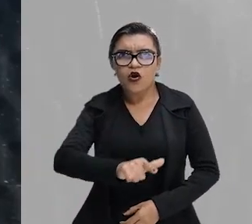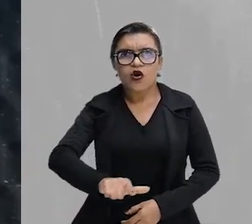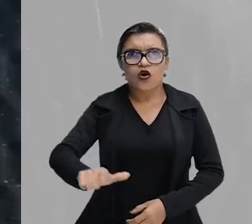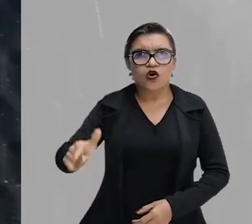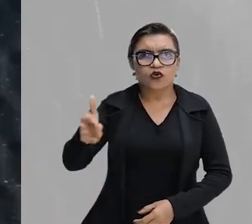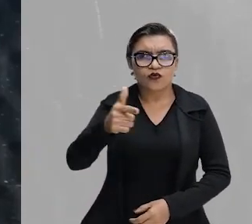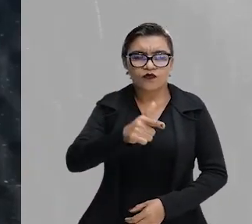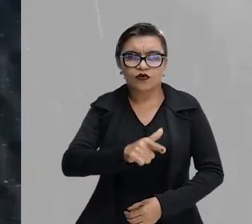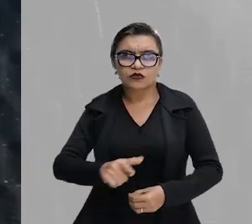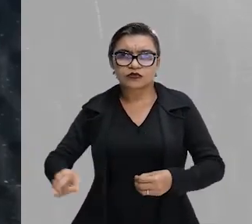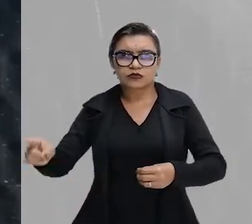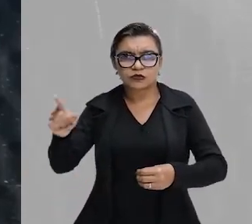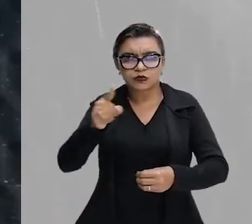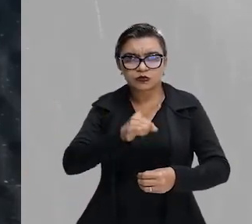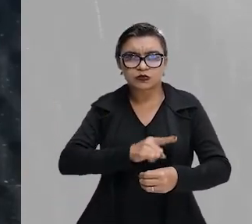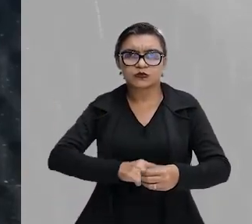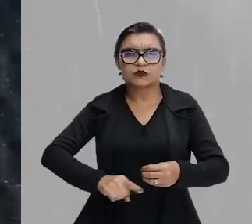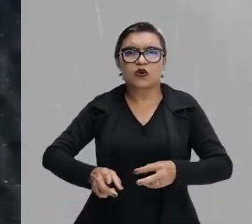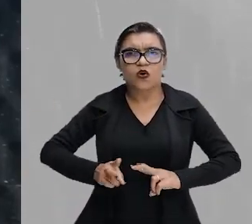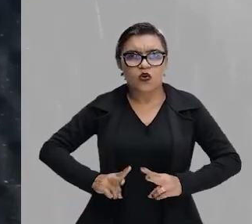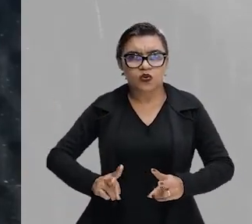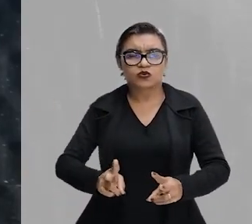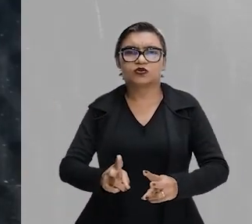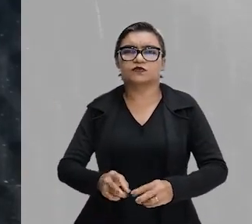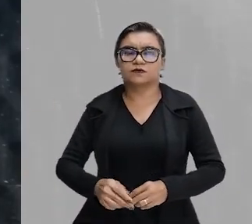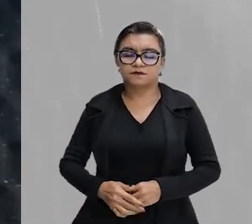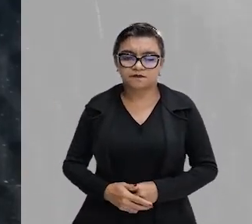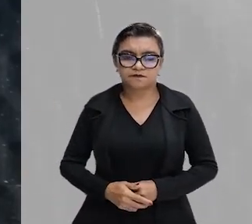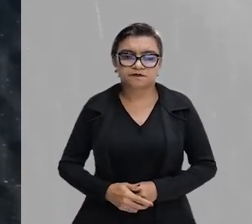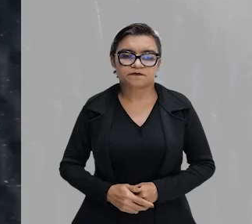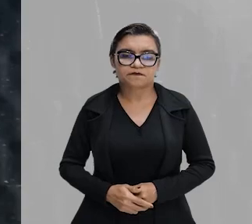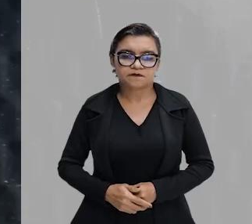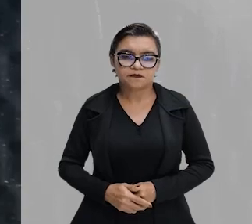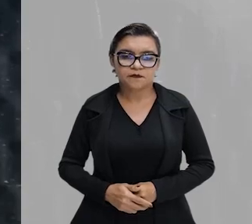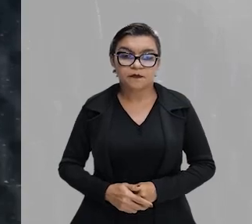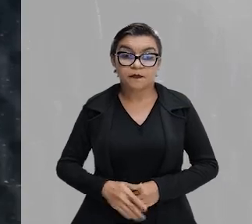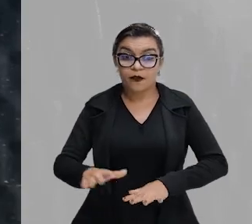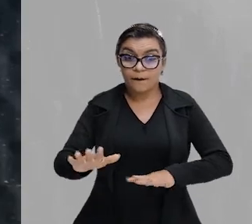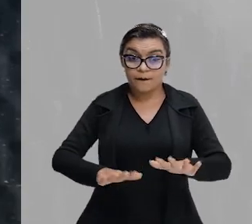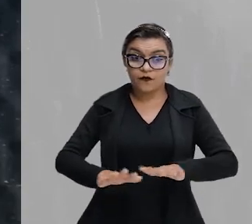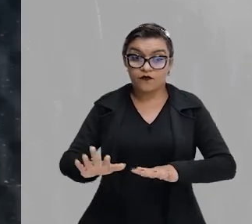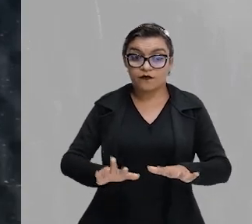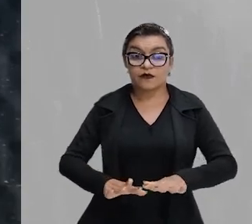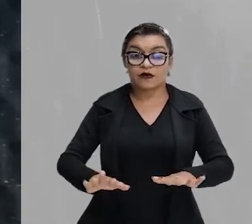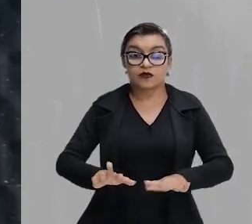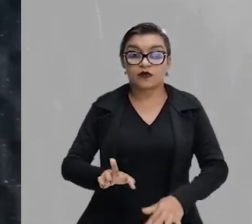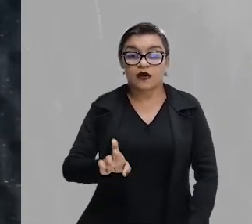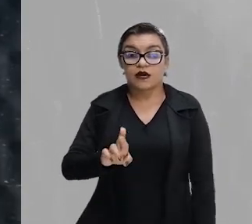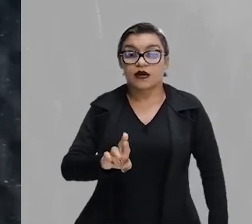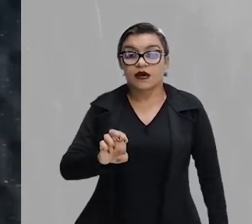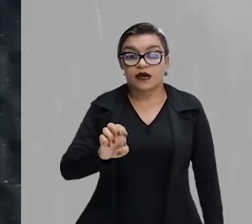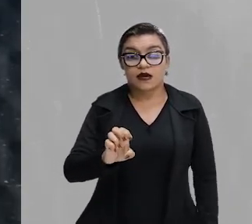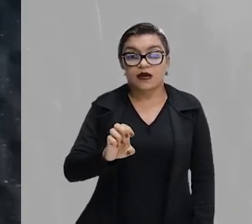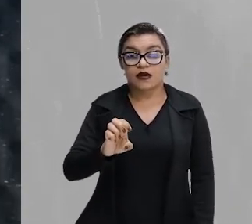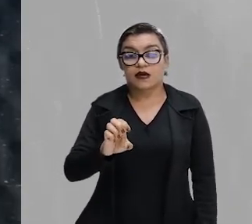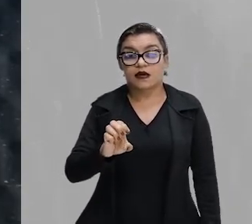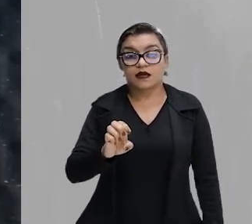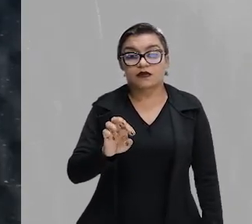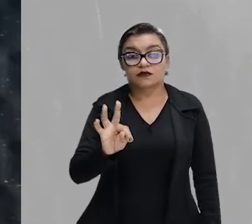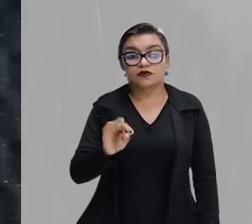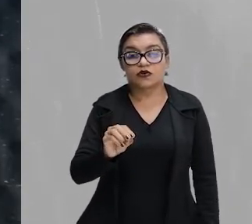laço e depois continua o seu movimento como estava anteriormente, ok? Então este movimento retrógrado foi explicado pela